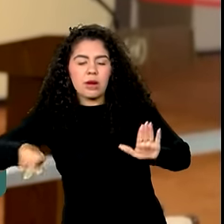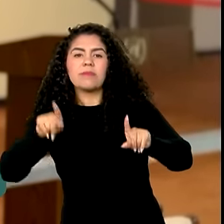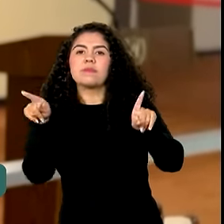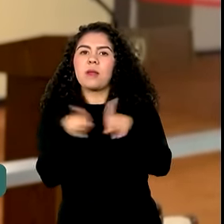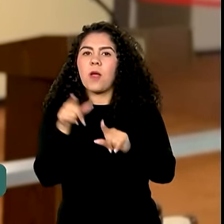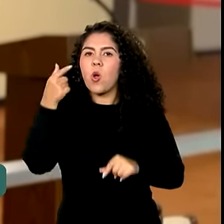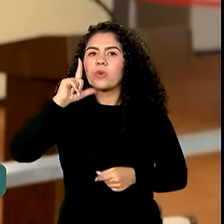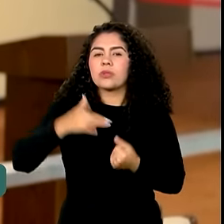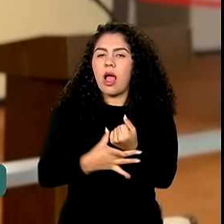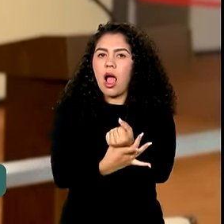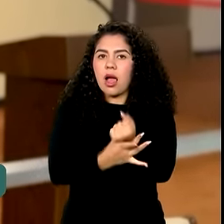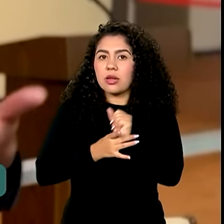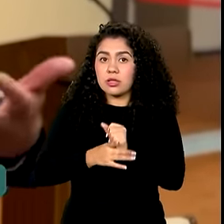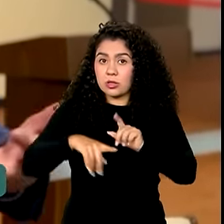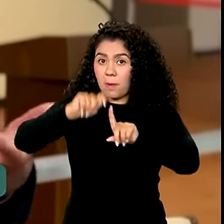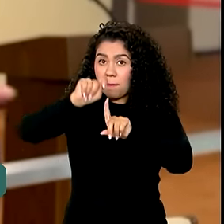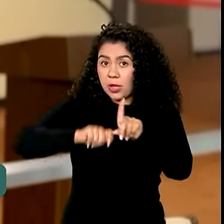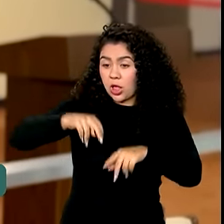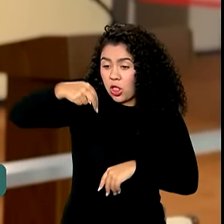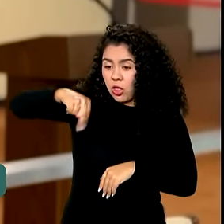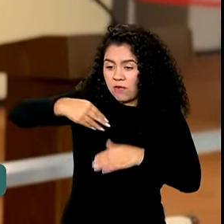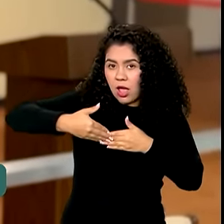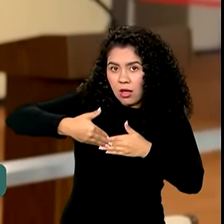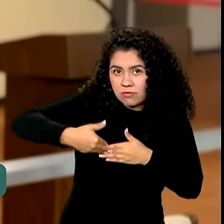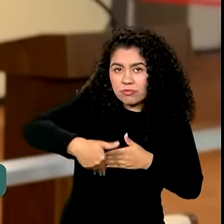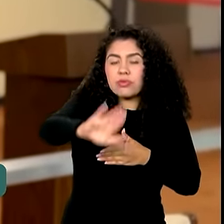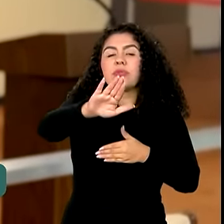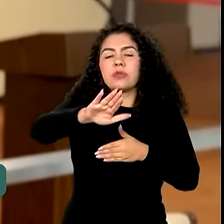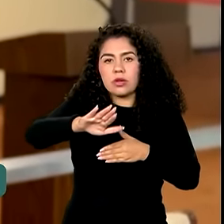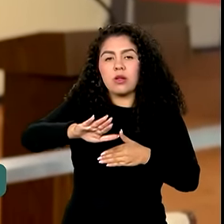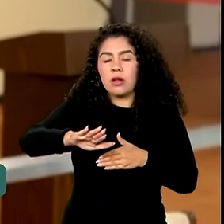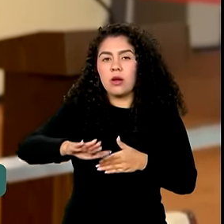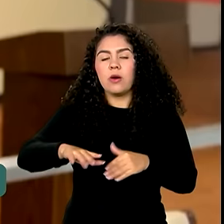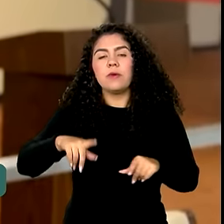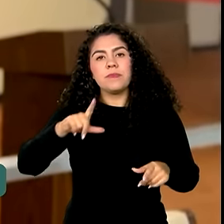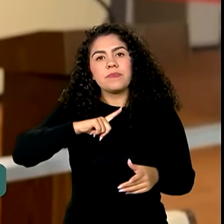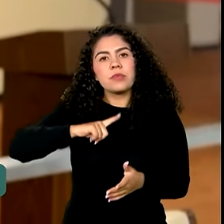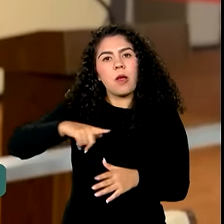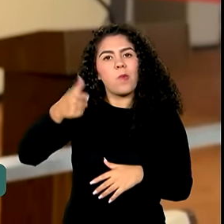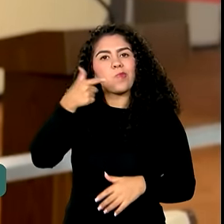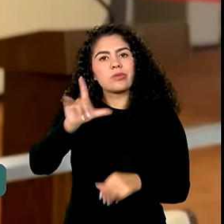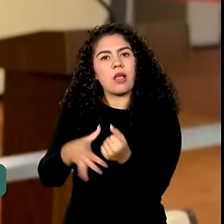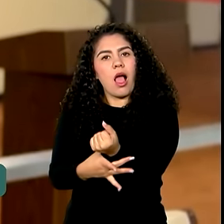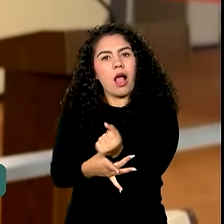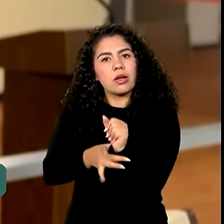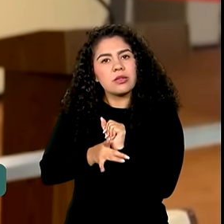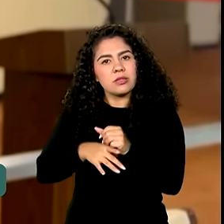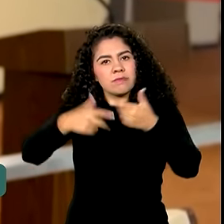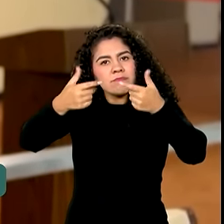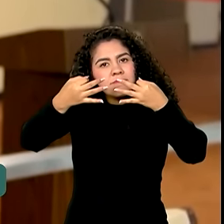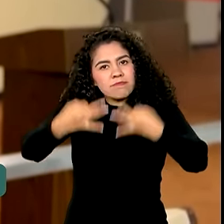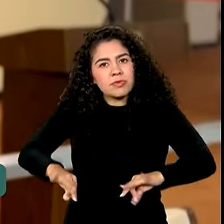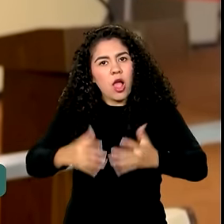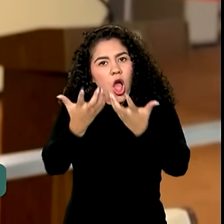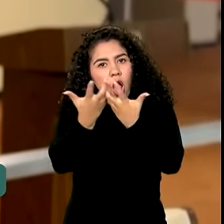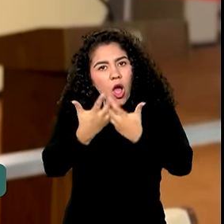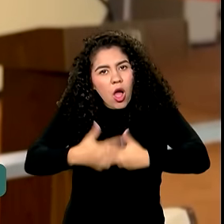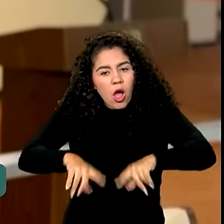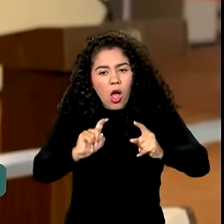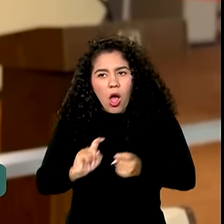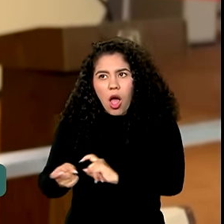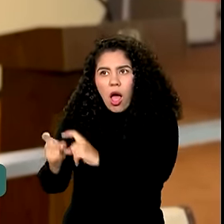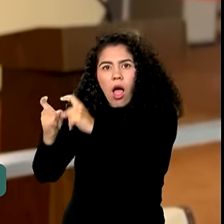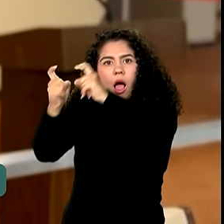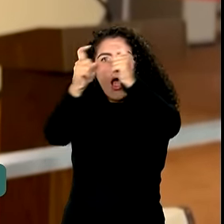também, a partir de novembro, da cúpula dos países, ali a garantia de uma governança para que se